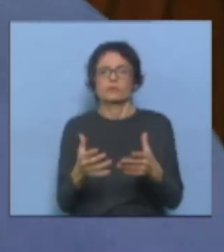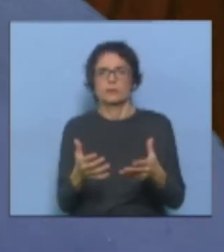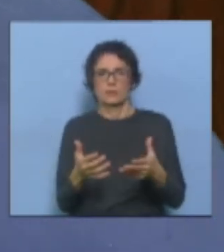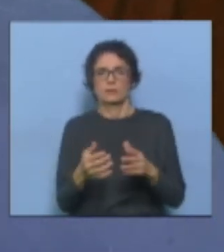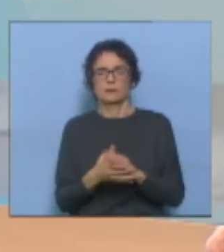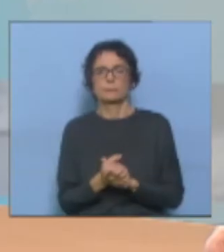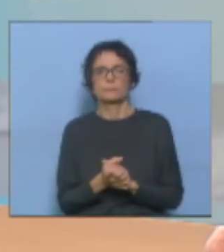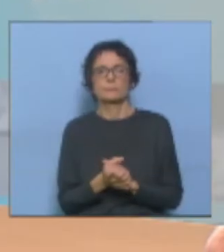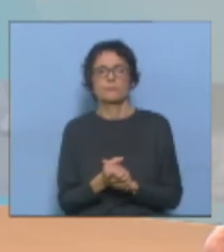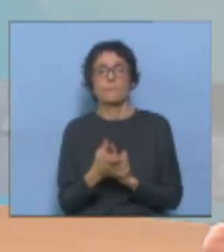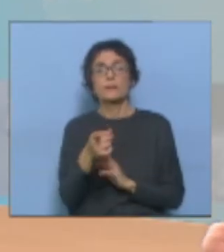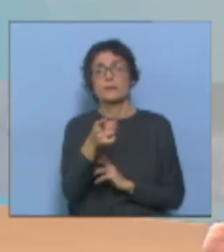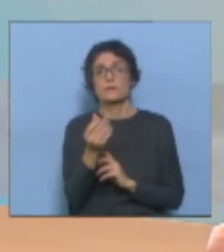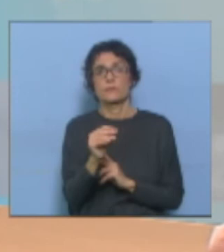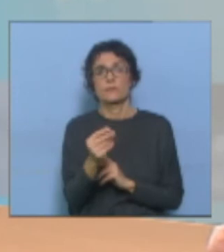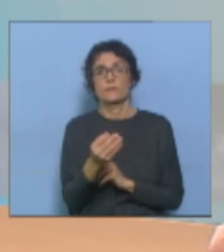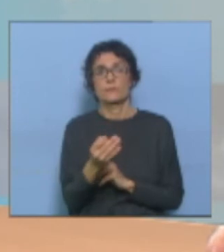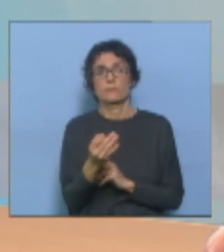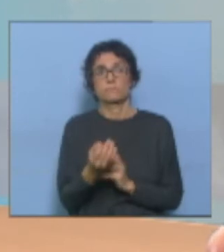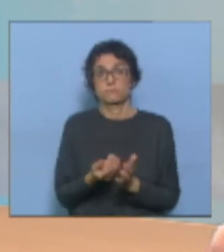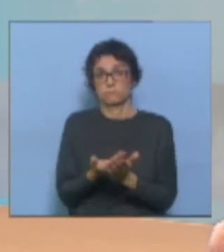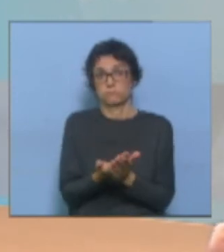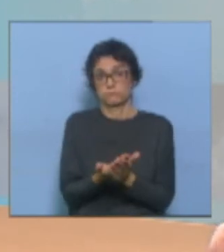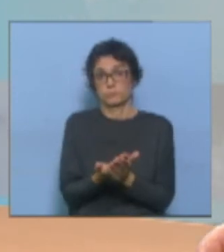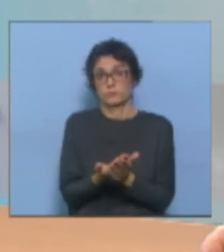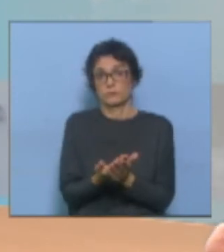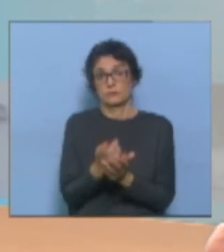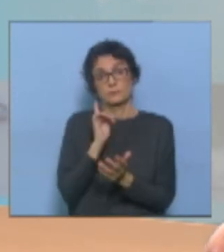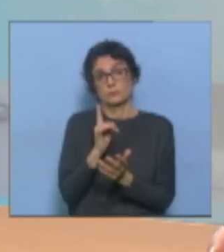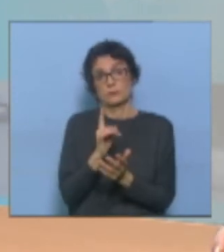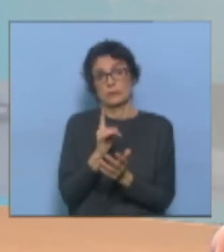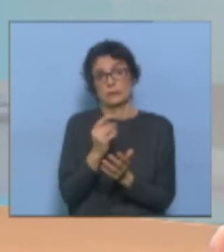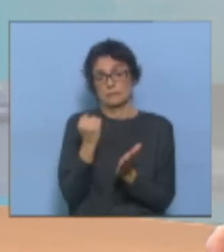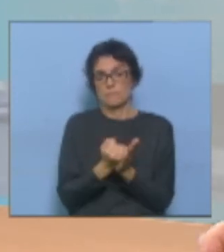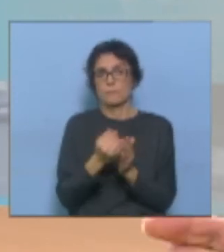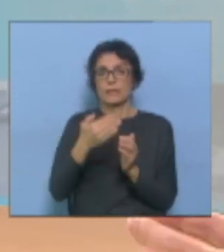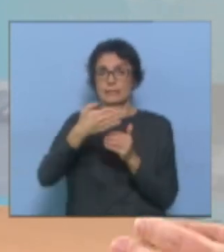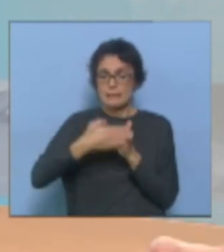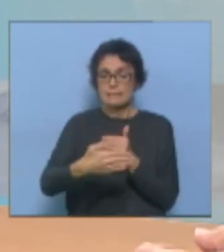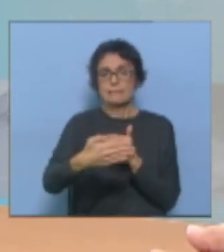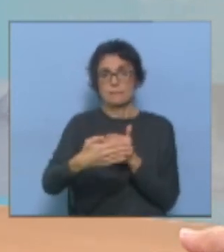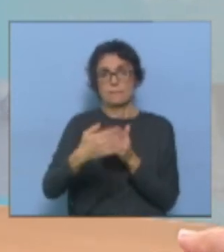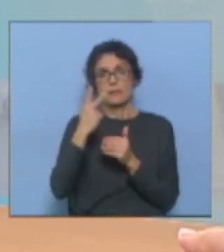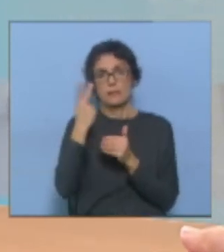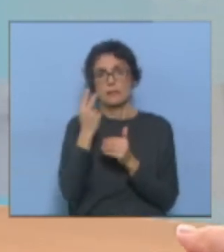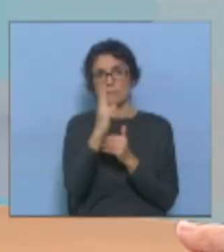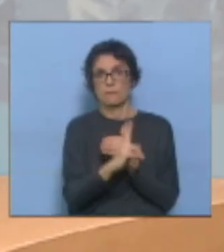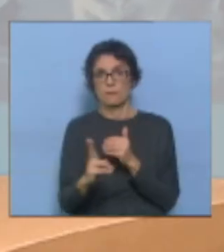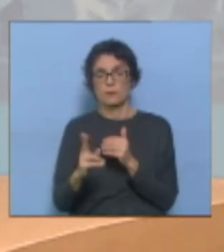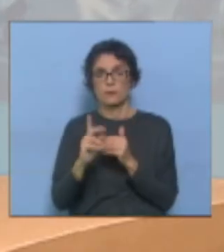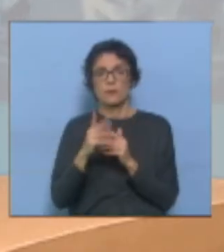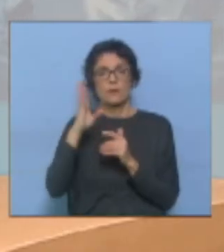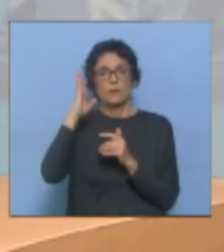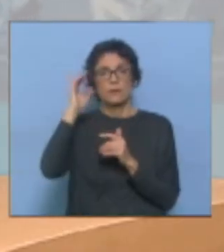E também uma proposta para assinalar este ano, seja a Semana da Vida Consagrada, seja o próprio dia que acontece a 2 de